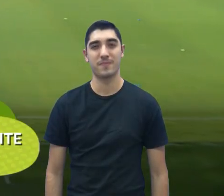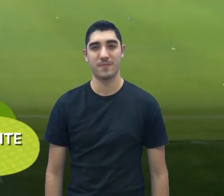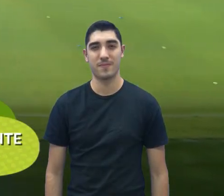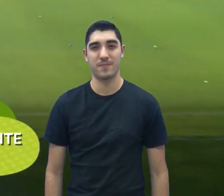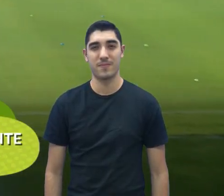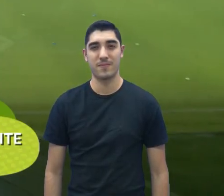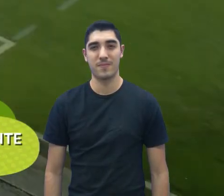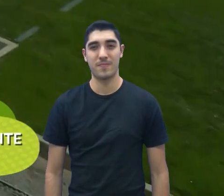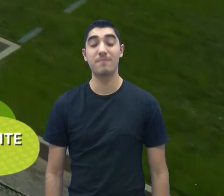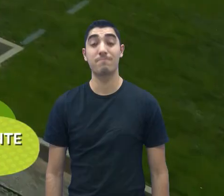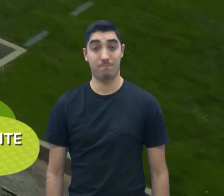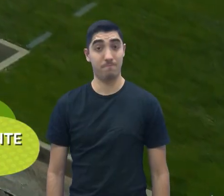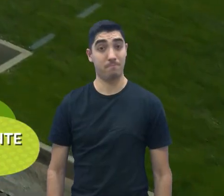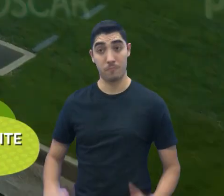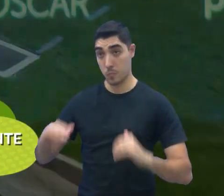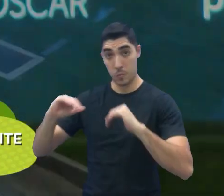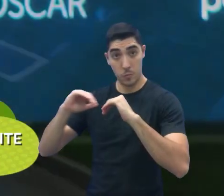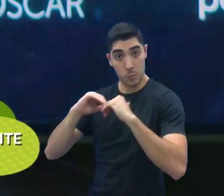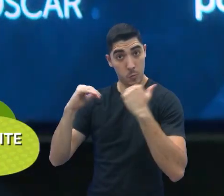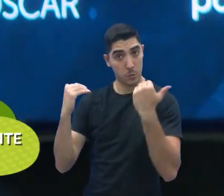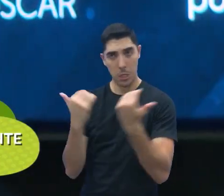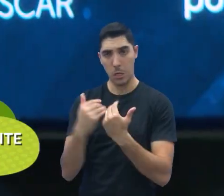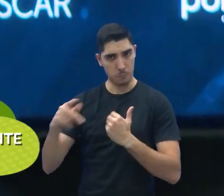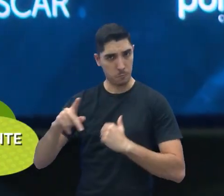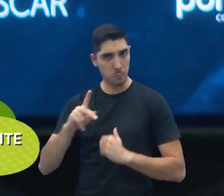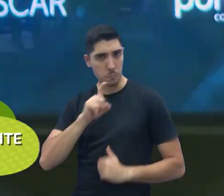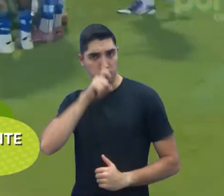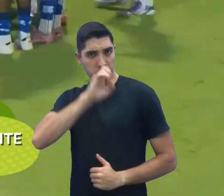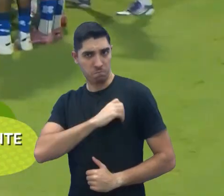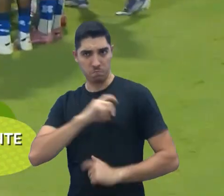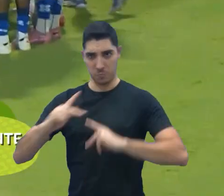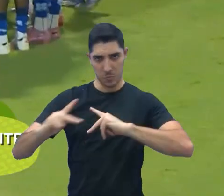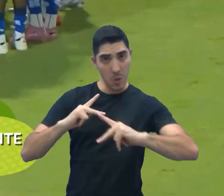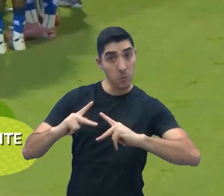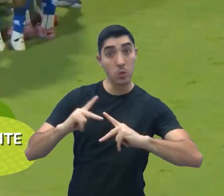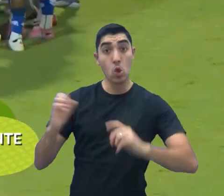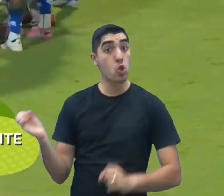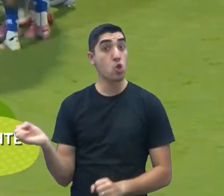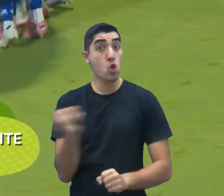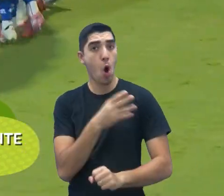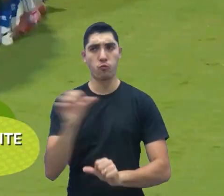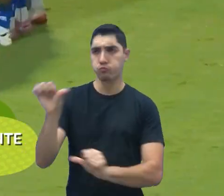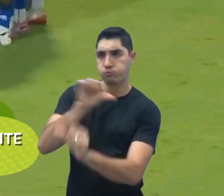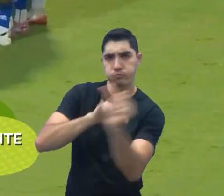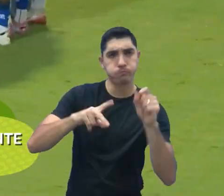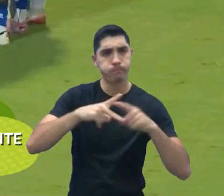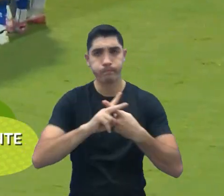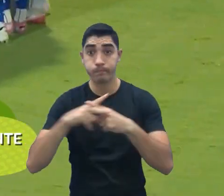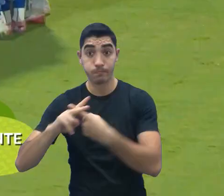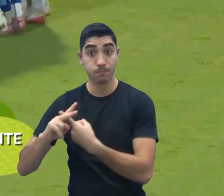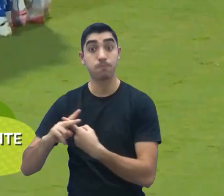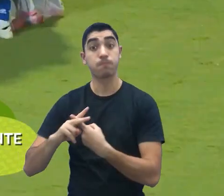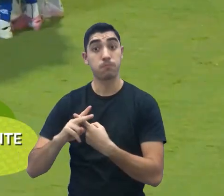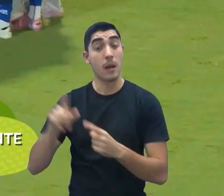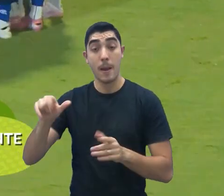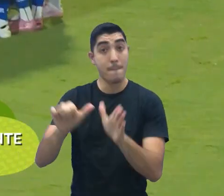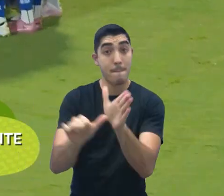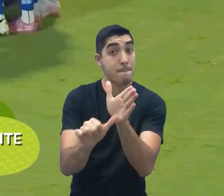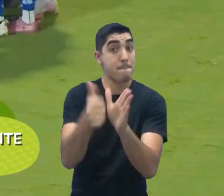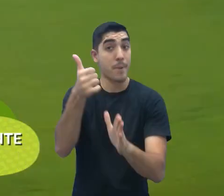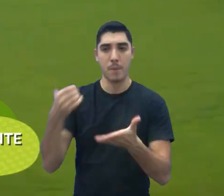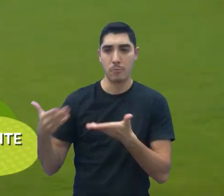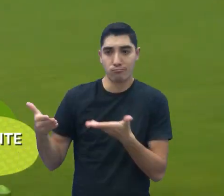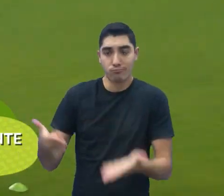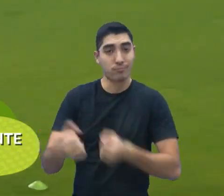O estádio Martins Pereira, reformado e cheio de novidades, recebeu o São José pela primeira vez em